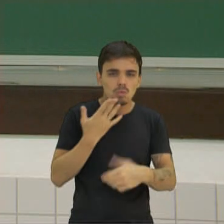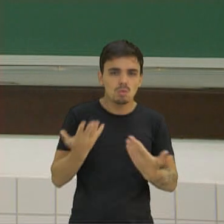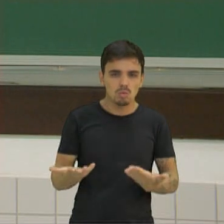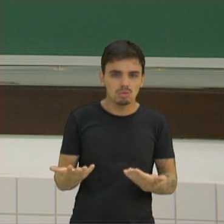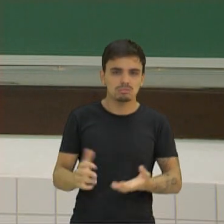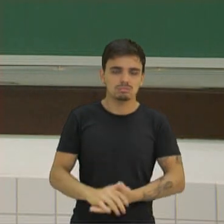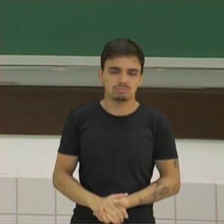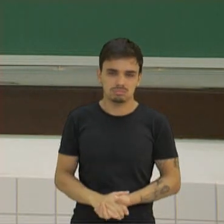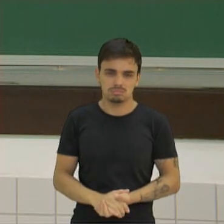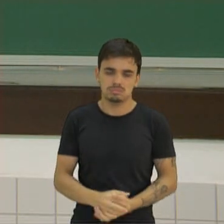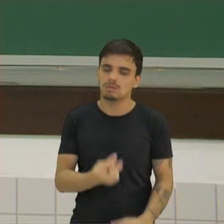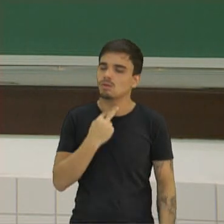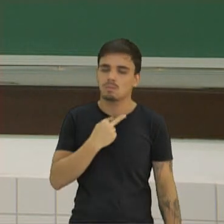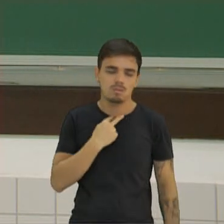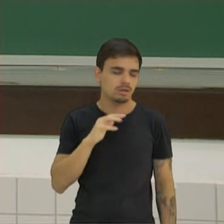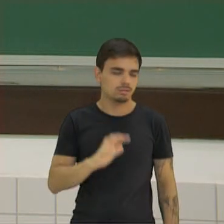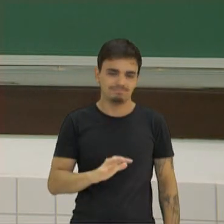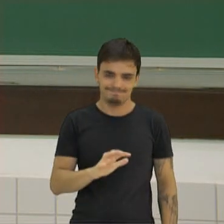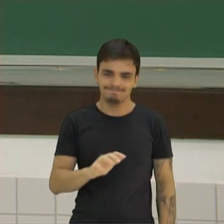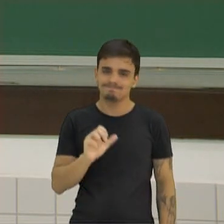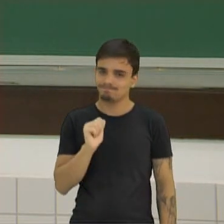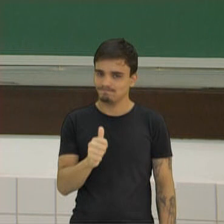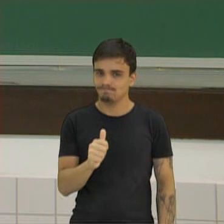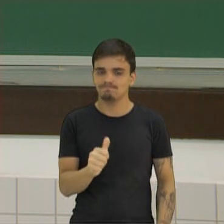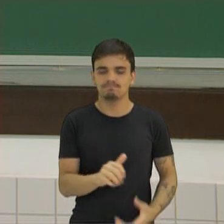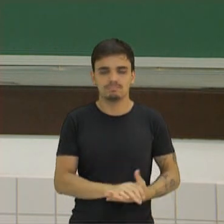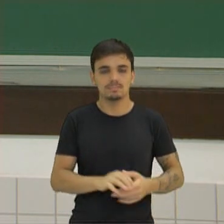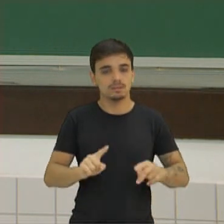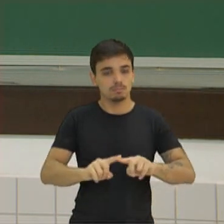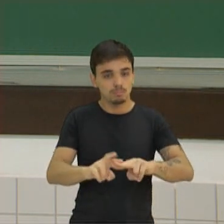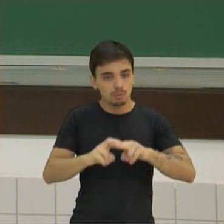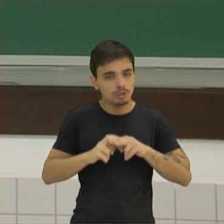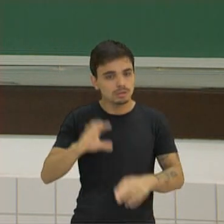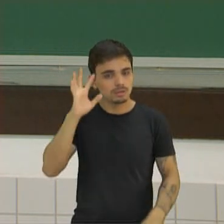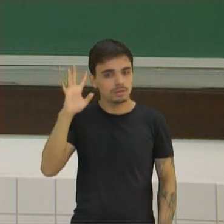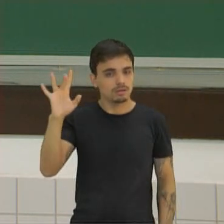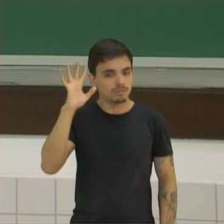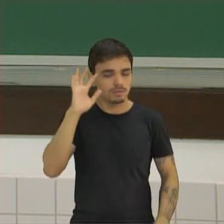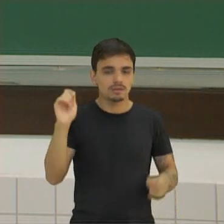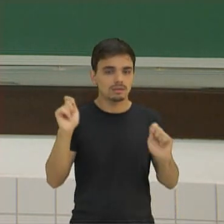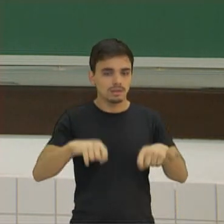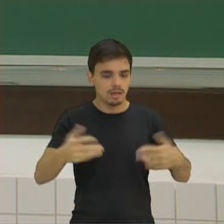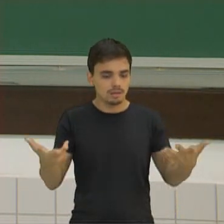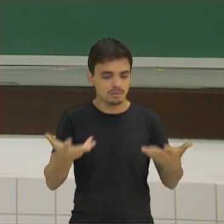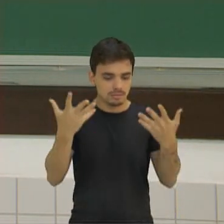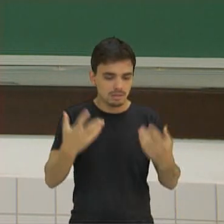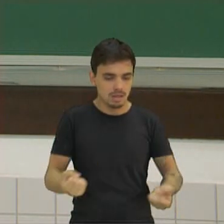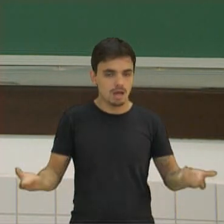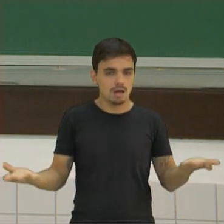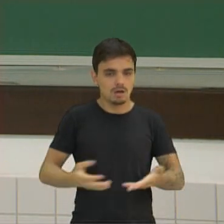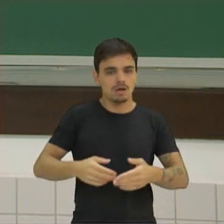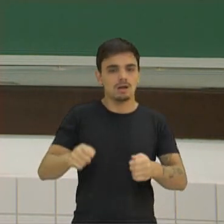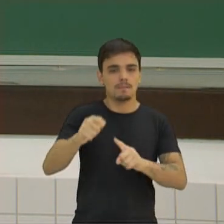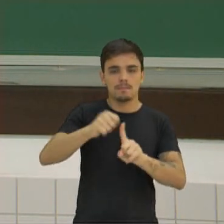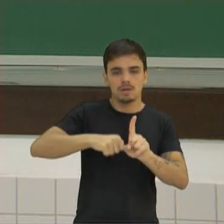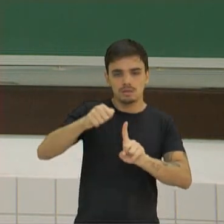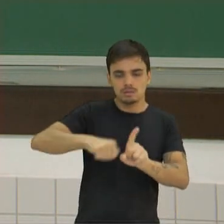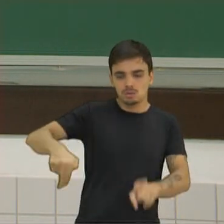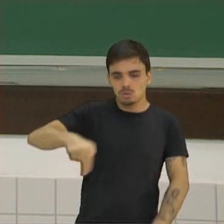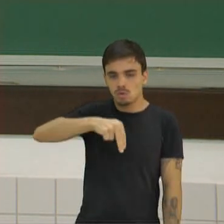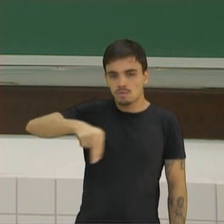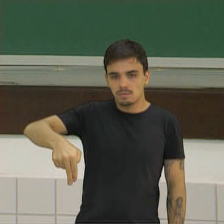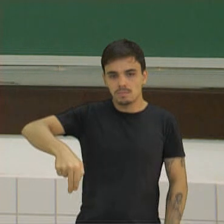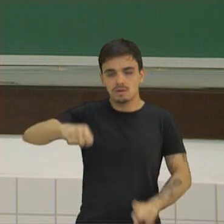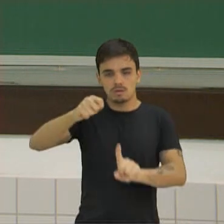sua pele ano podemos demitir isso não é verdade essa reflexão cabe agora no mês de novembro o